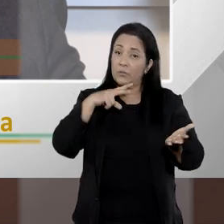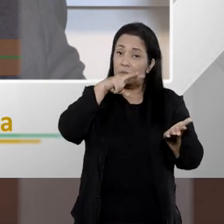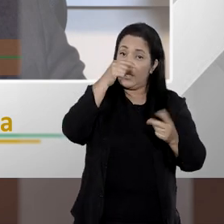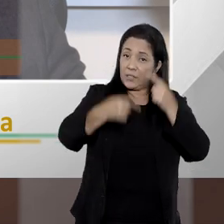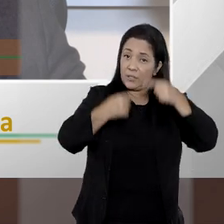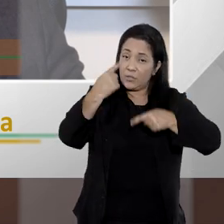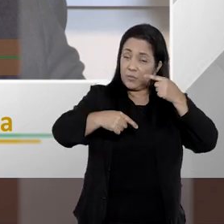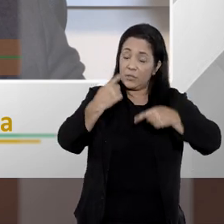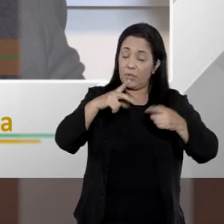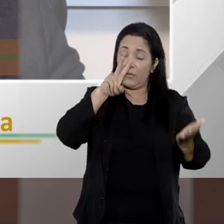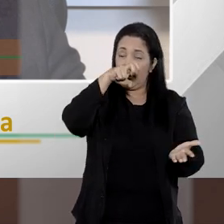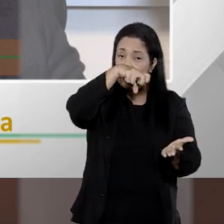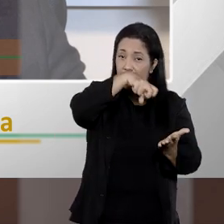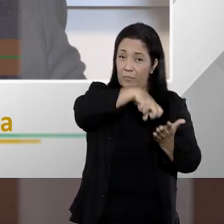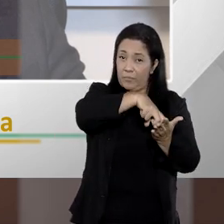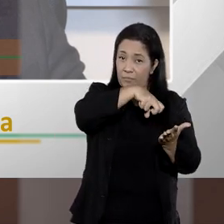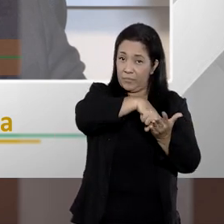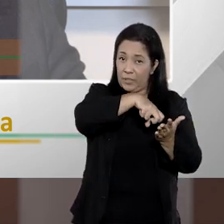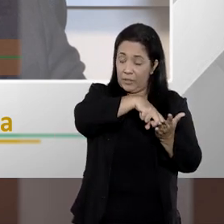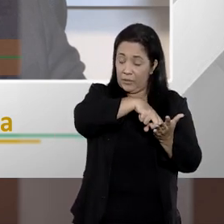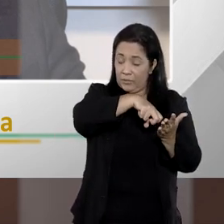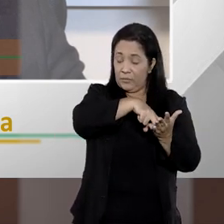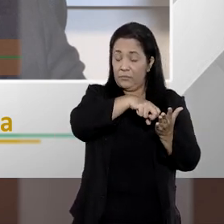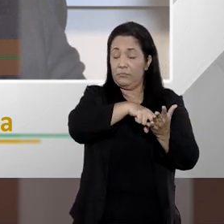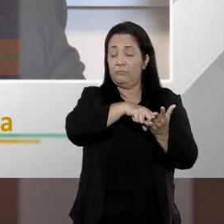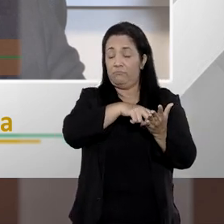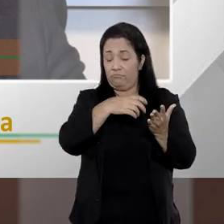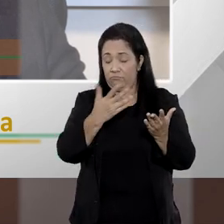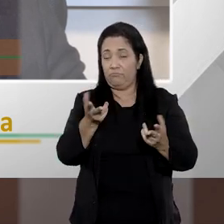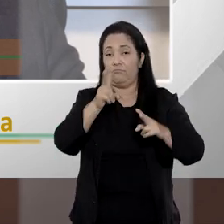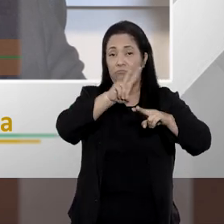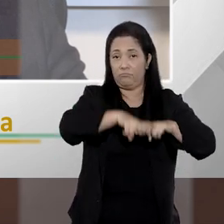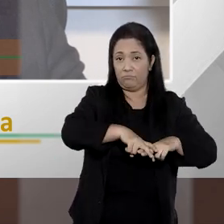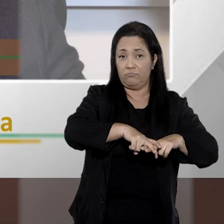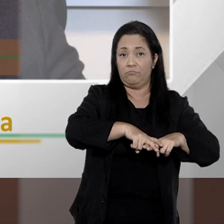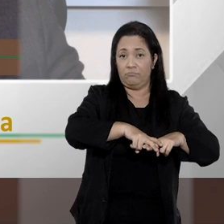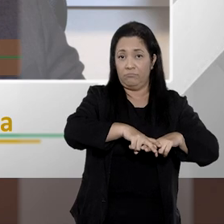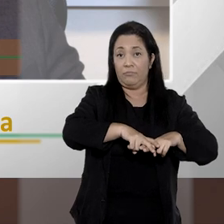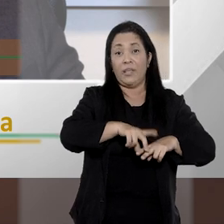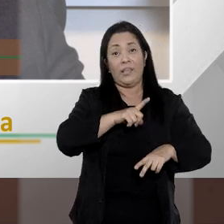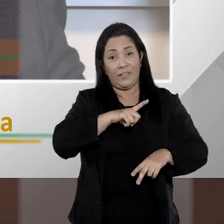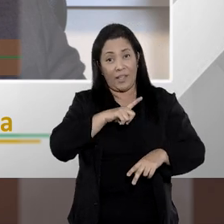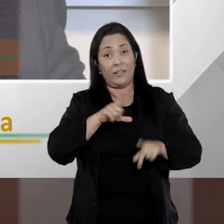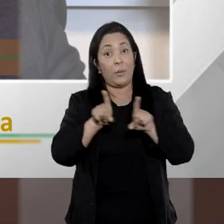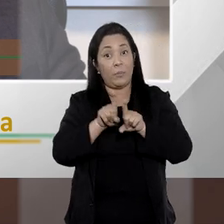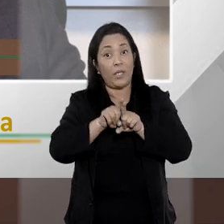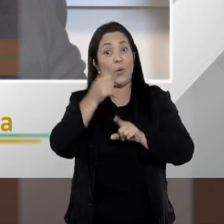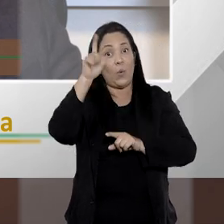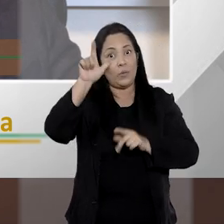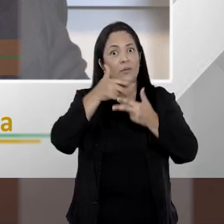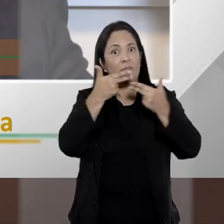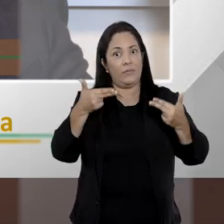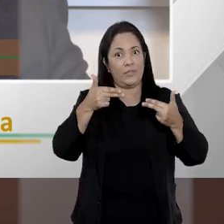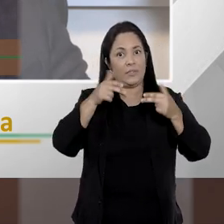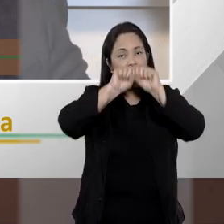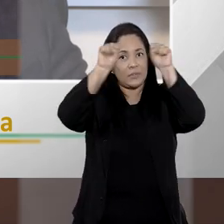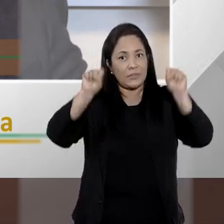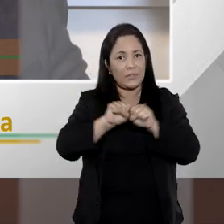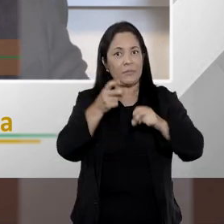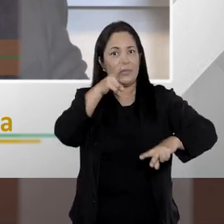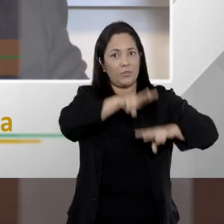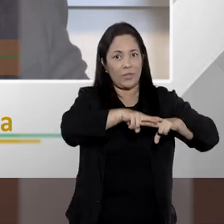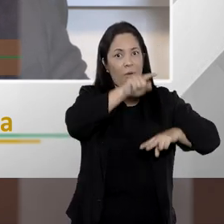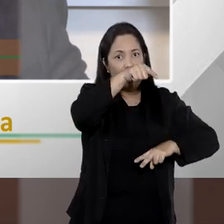liberdade, são cooptados pela criminalidade organizada dentro do próprio sistema prisional. A análise